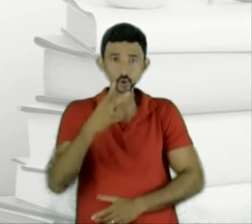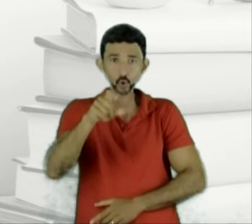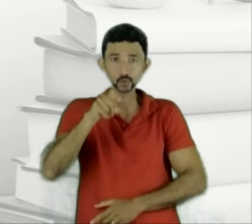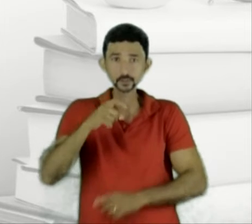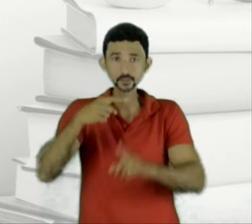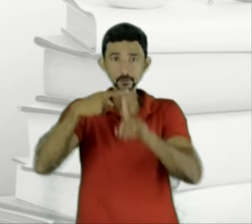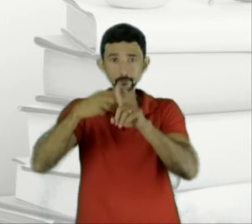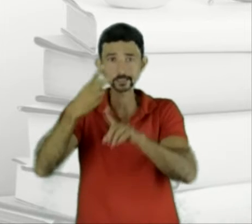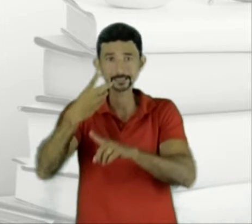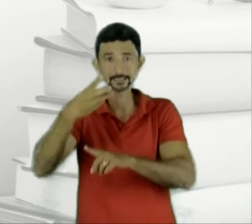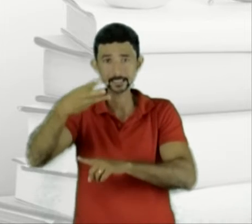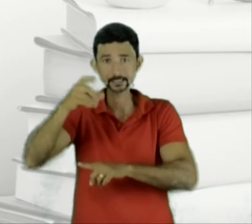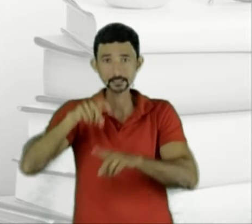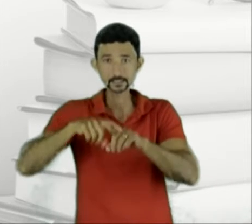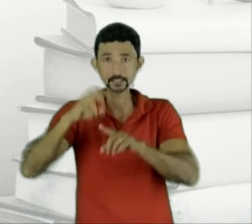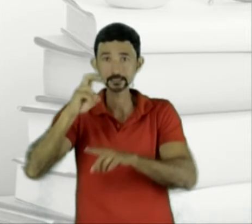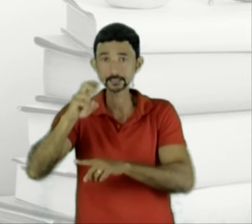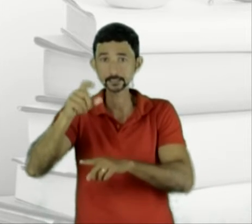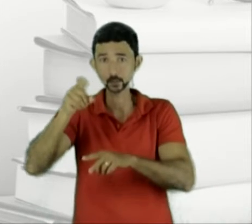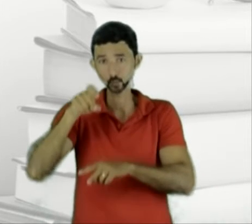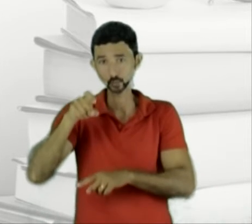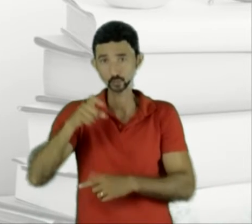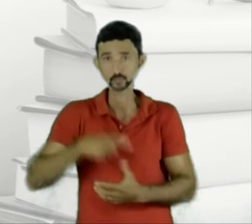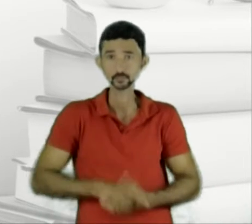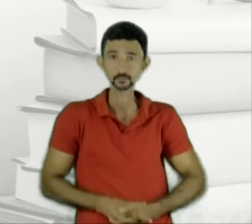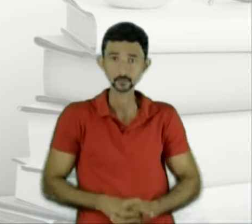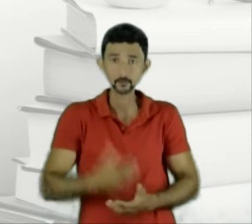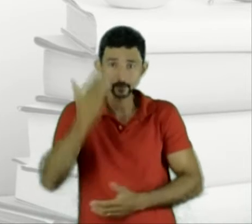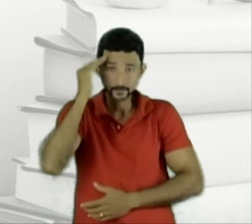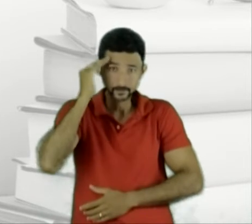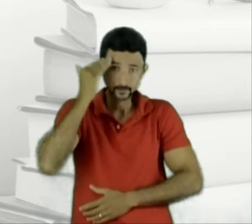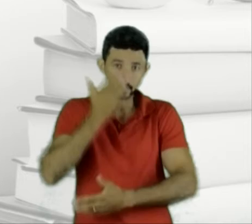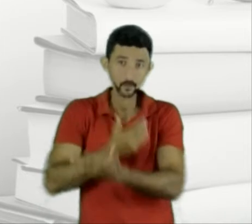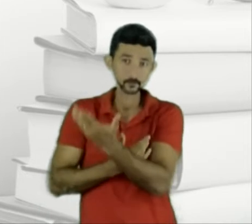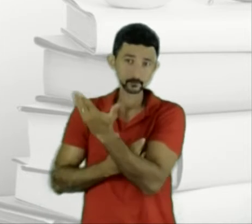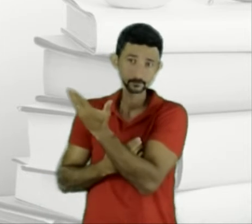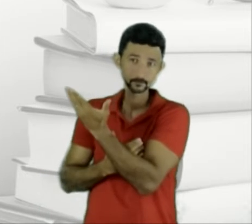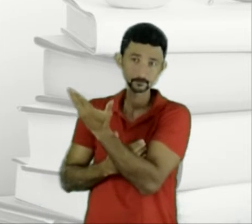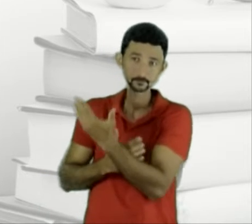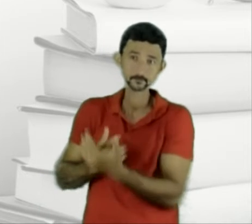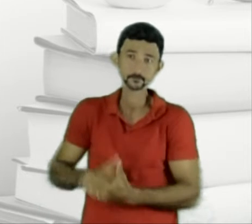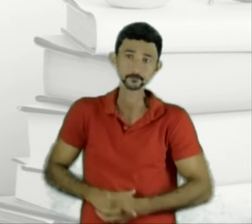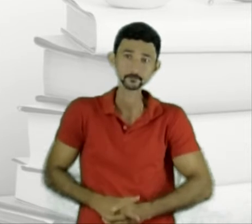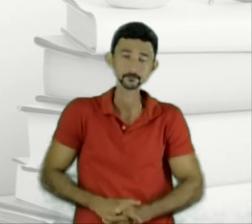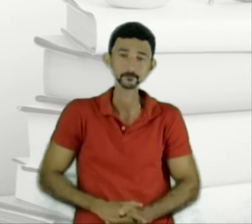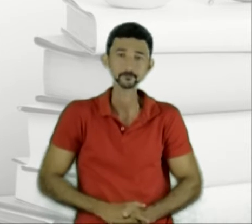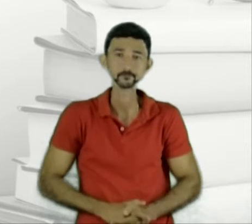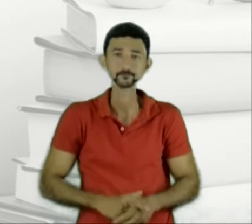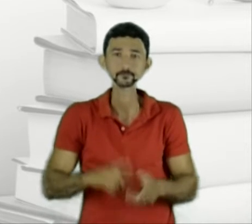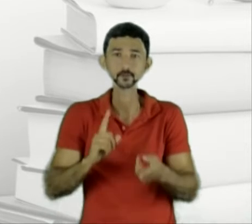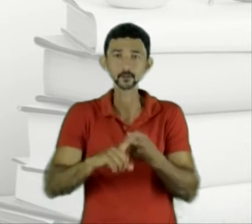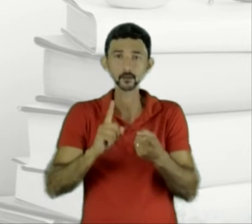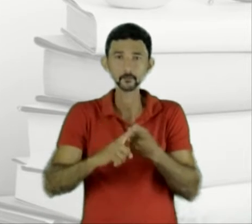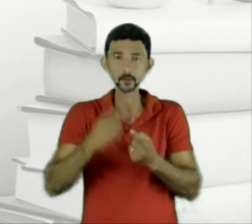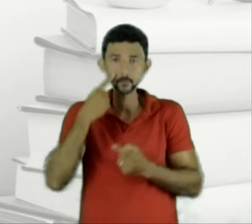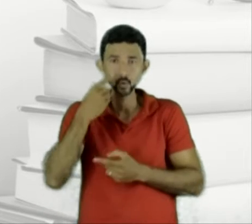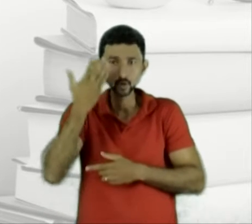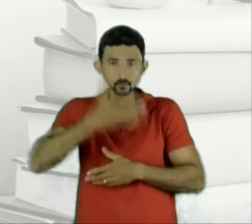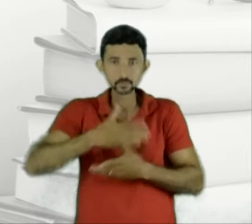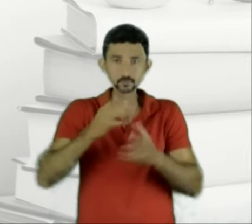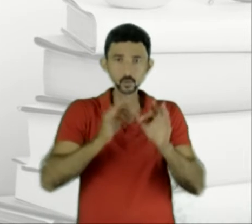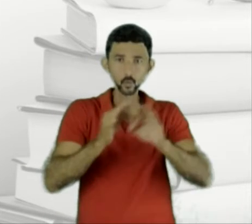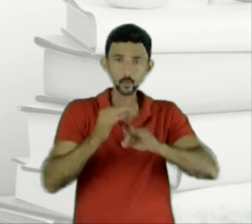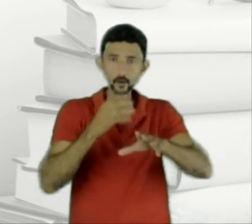5x, certo? Já posso começar a entender assim. Podemos também constatar essa